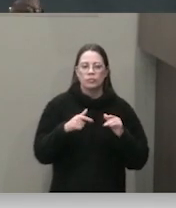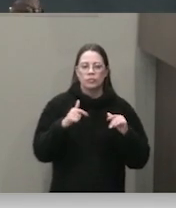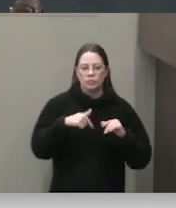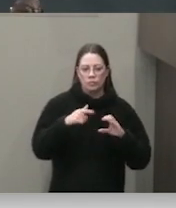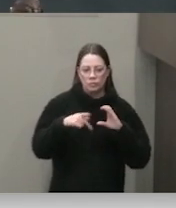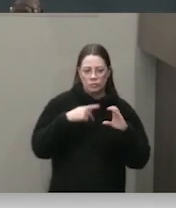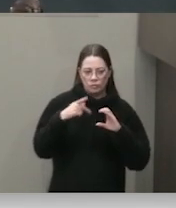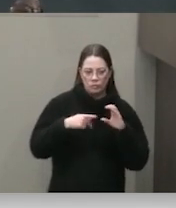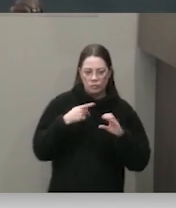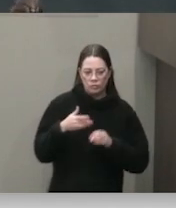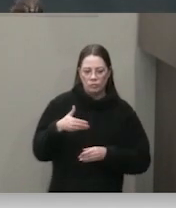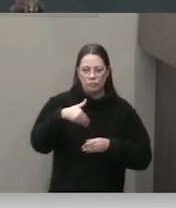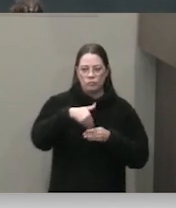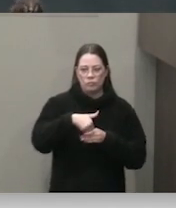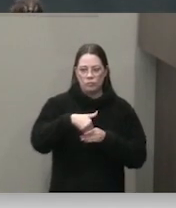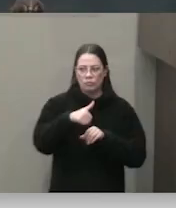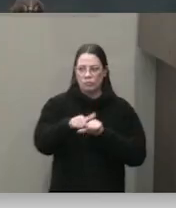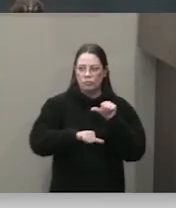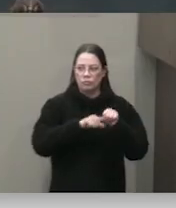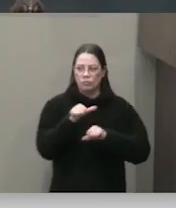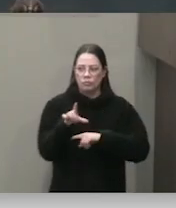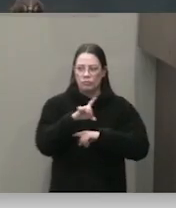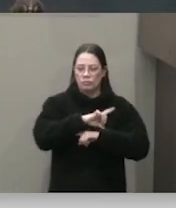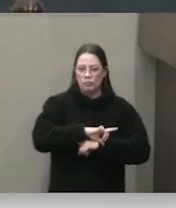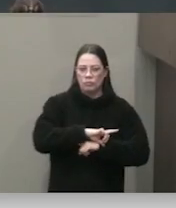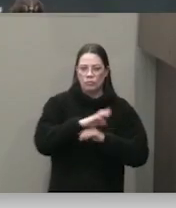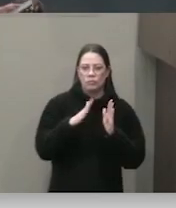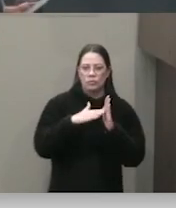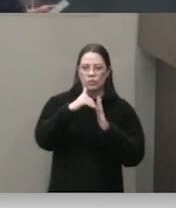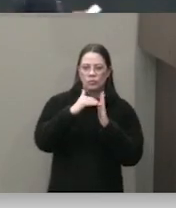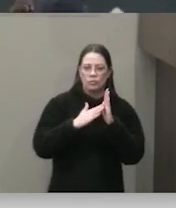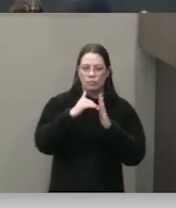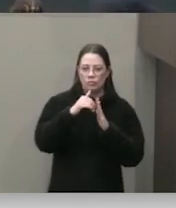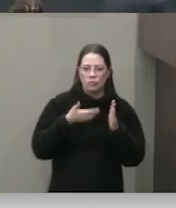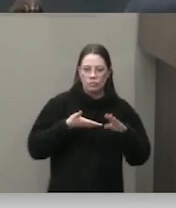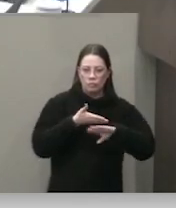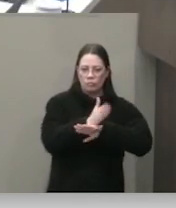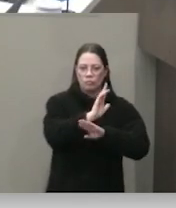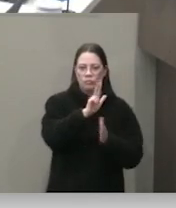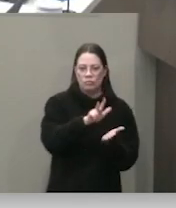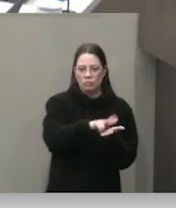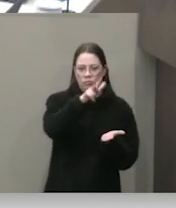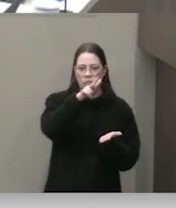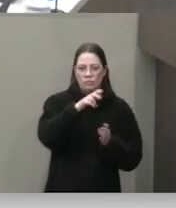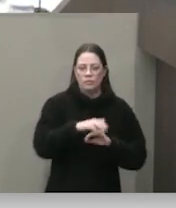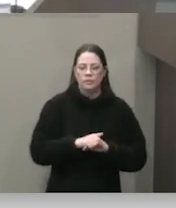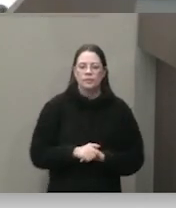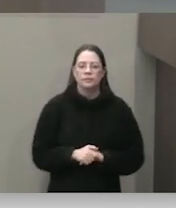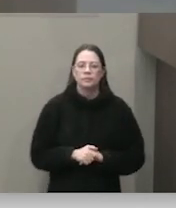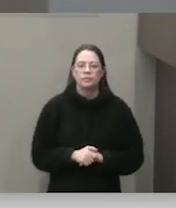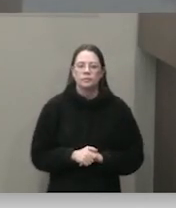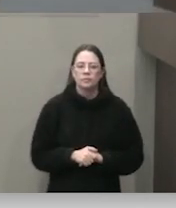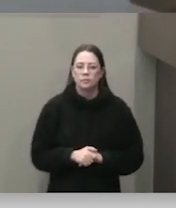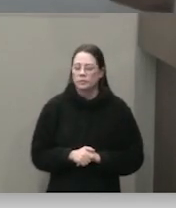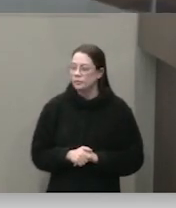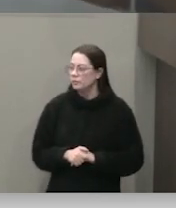manifestando, coloco em votação a alteração das datas do calendário que foi aprovado nessa Casa Legislativa. Em votação.